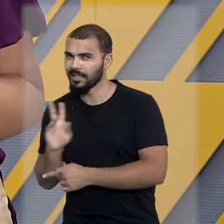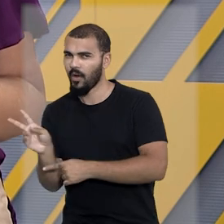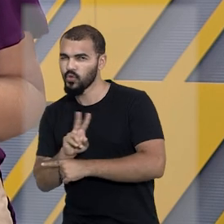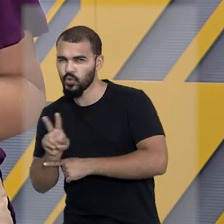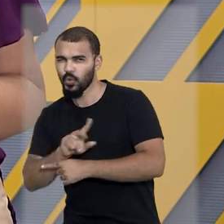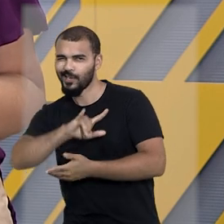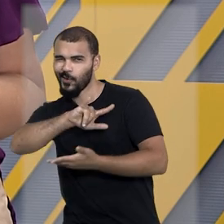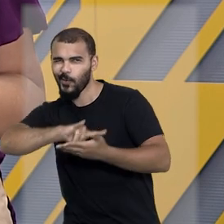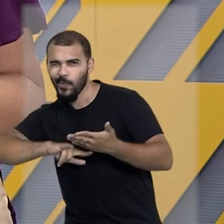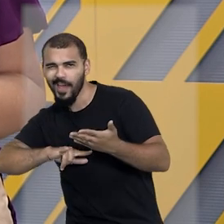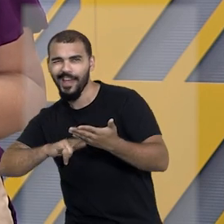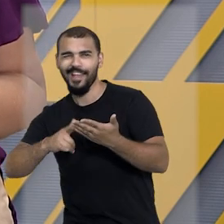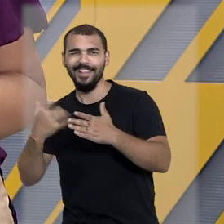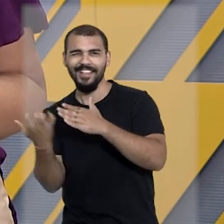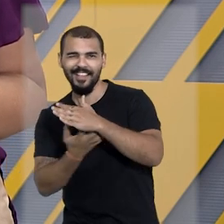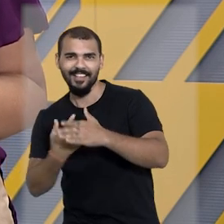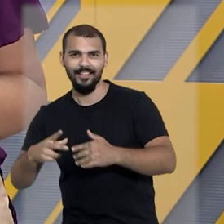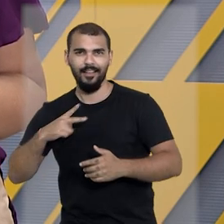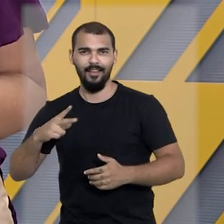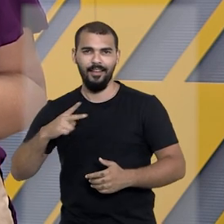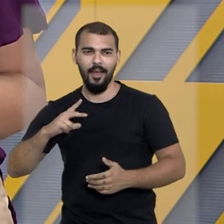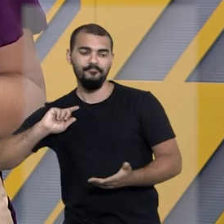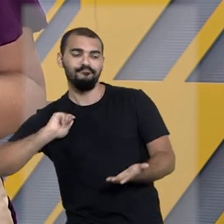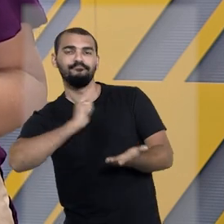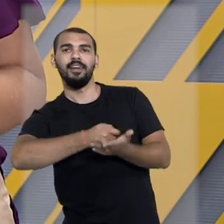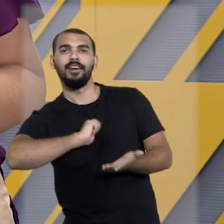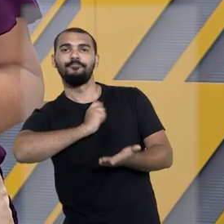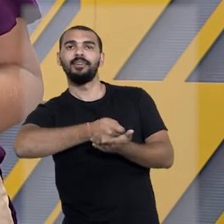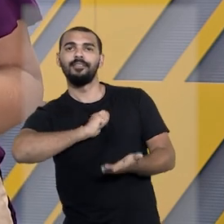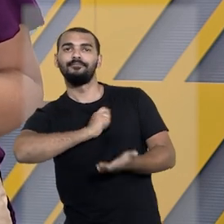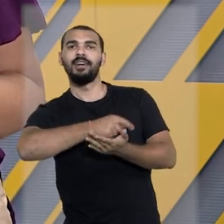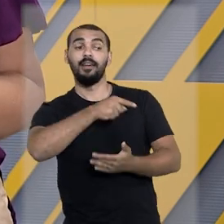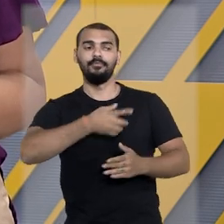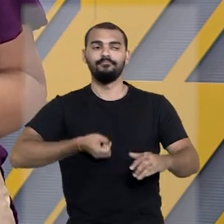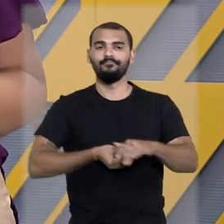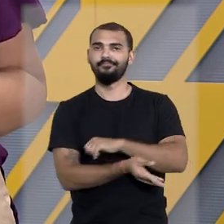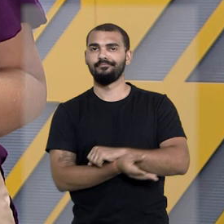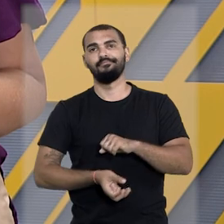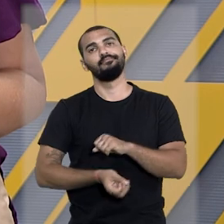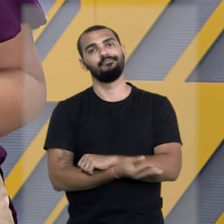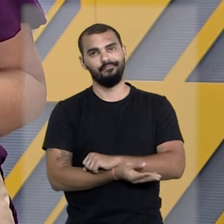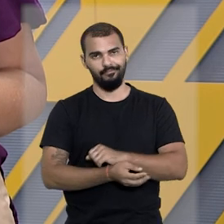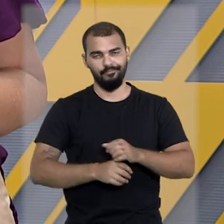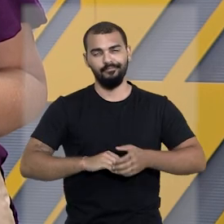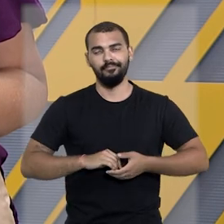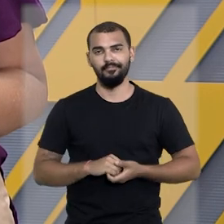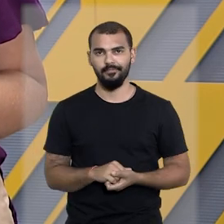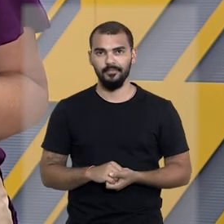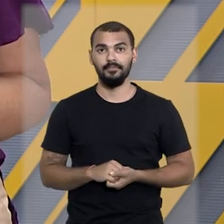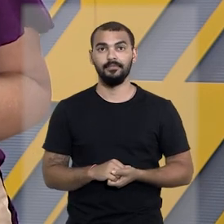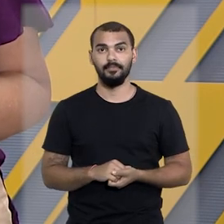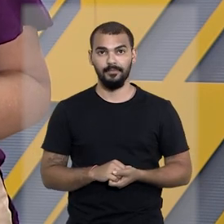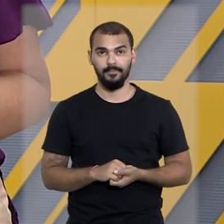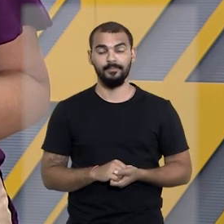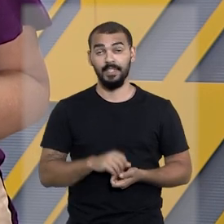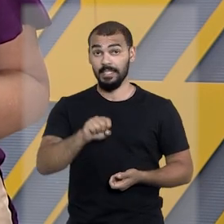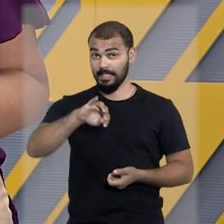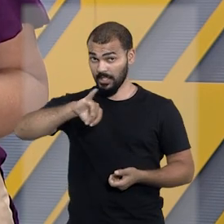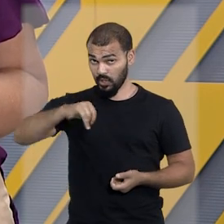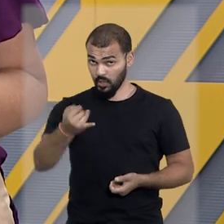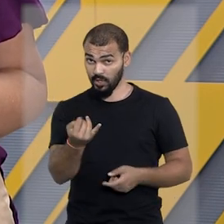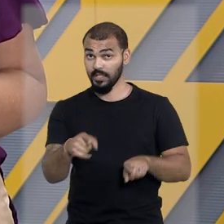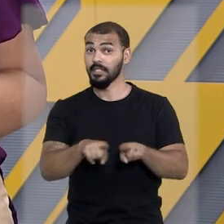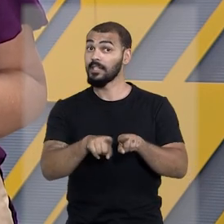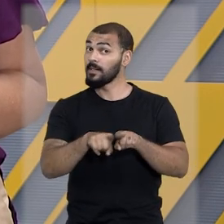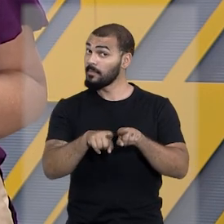fosse nomeada para a realização de auditoria externa em contas e documentos de fundações privadas. No STJ, o